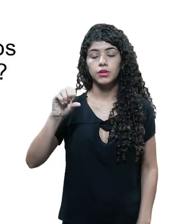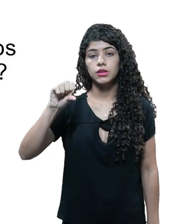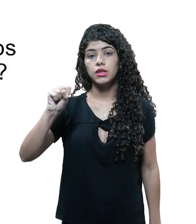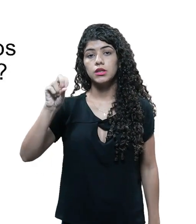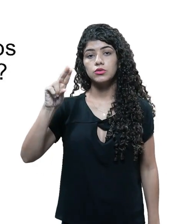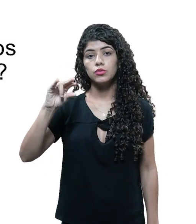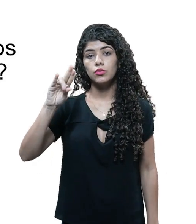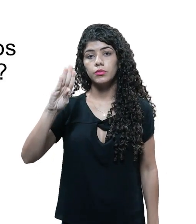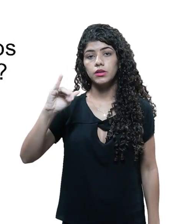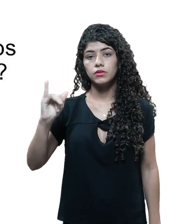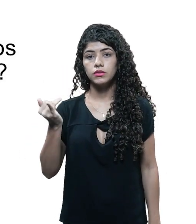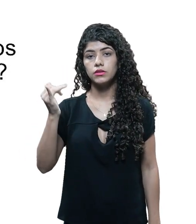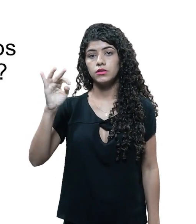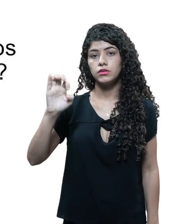subjetividade.